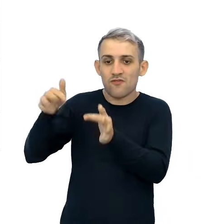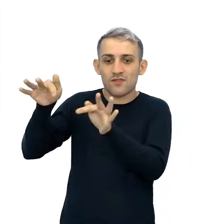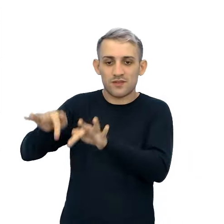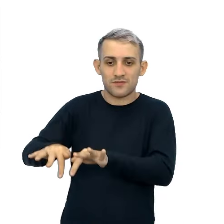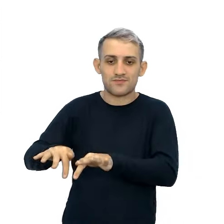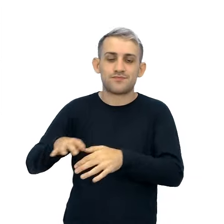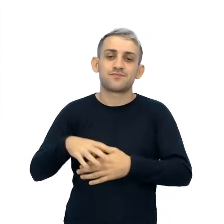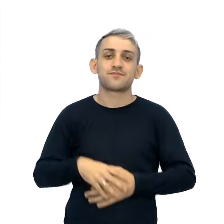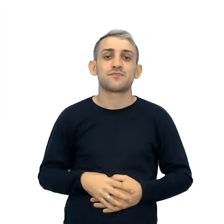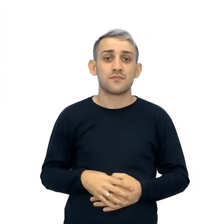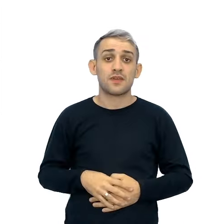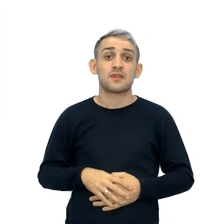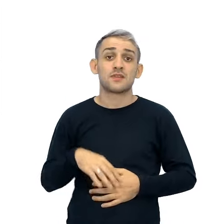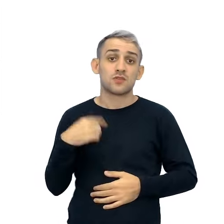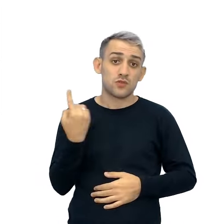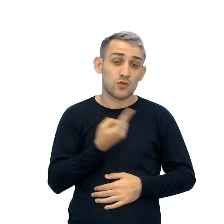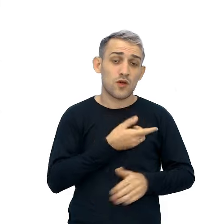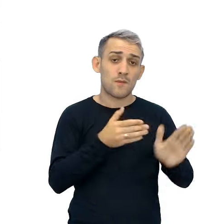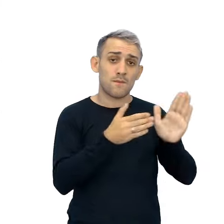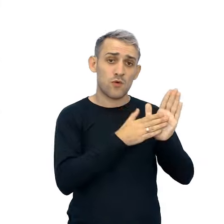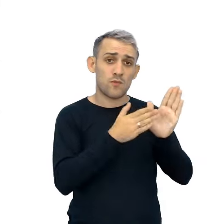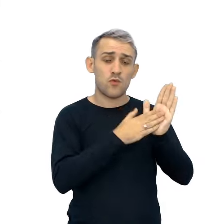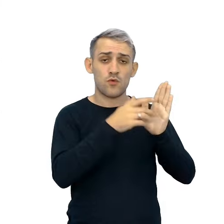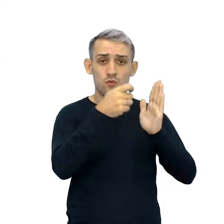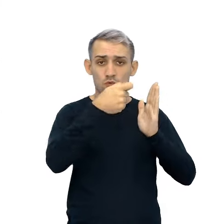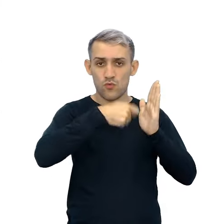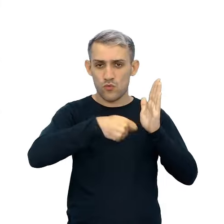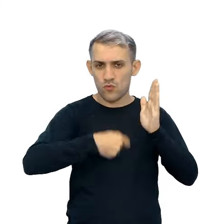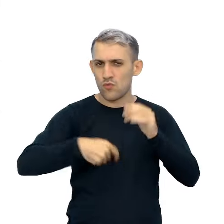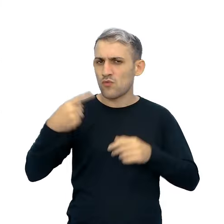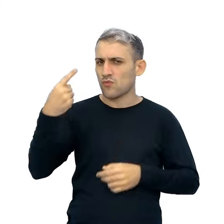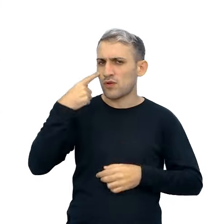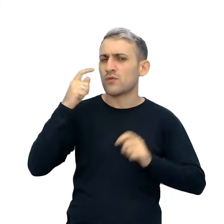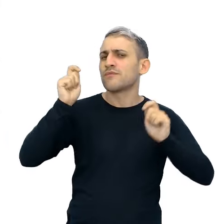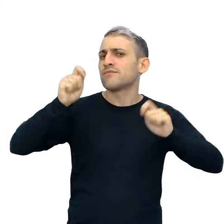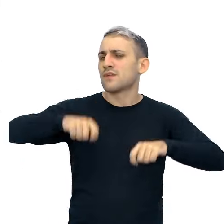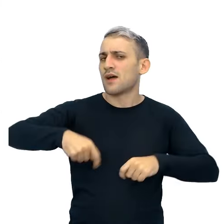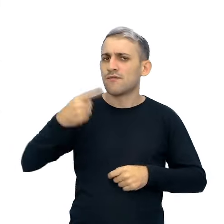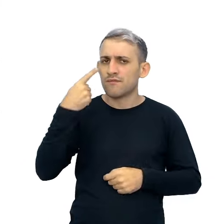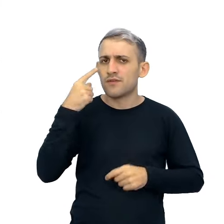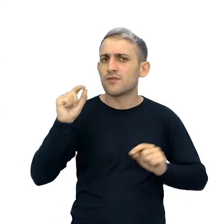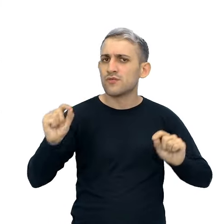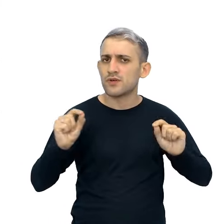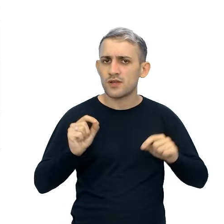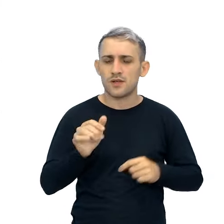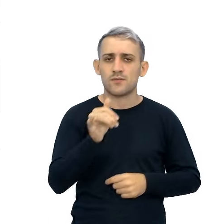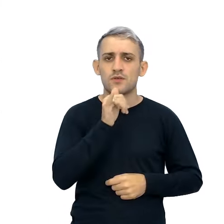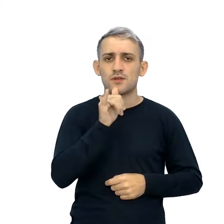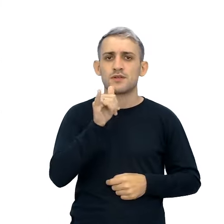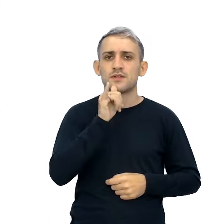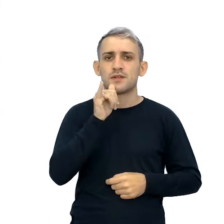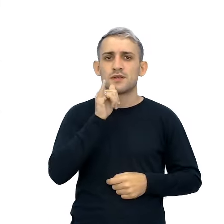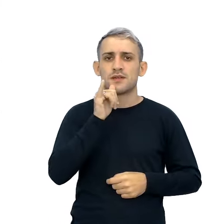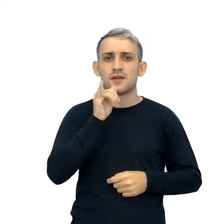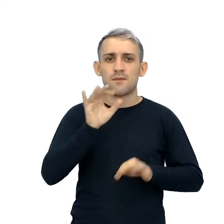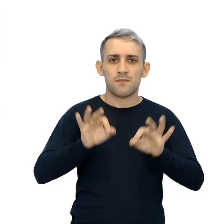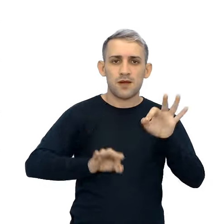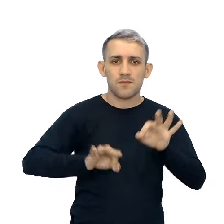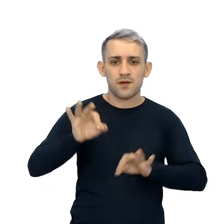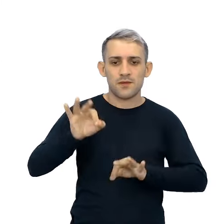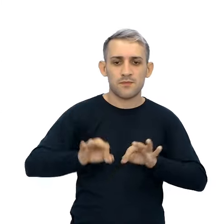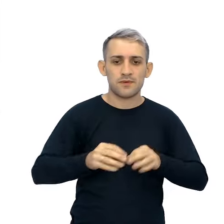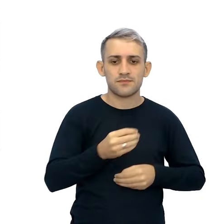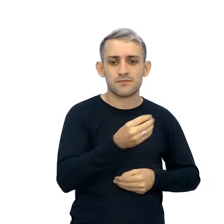execução. Então, nós propomos nessa rubrica, olha só, o que que pode ser observado? A distribuição da programação,